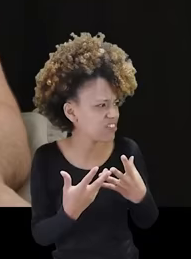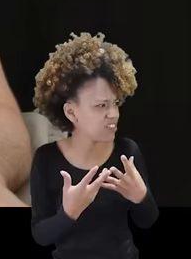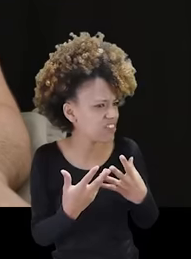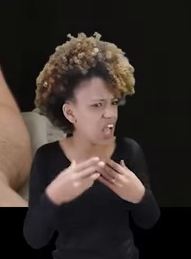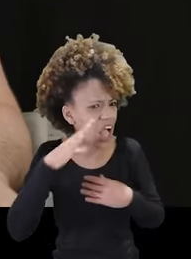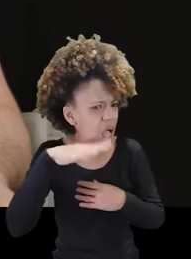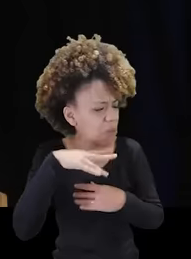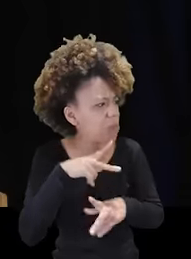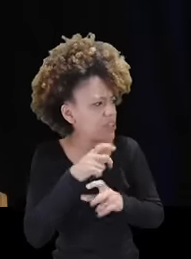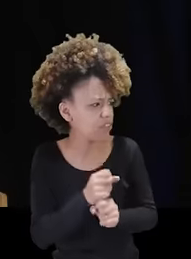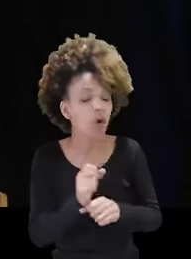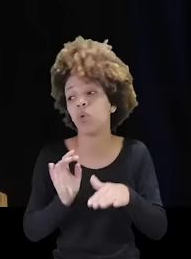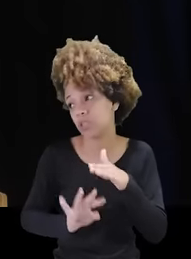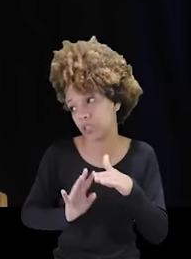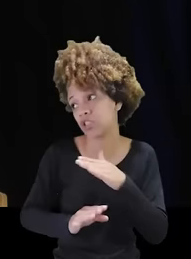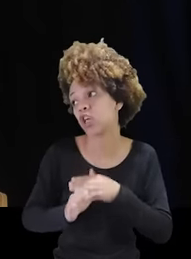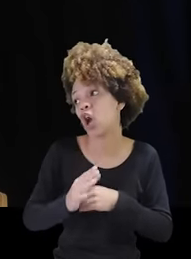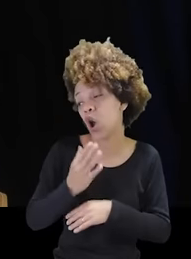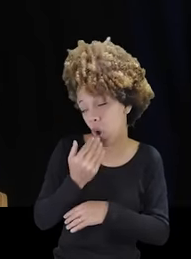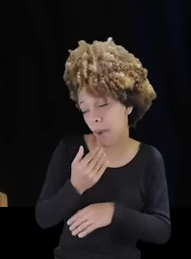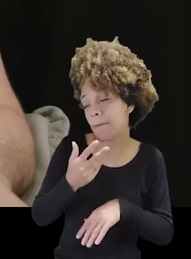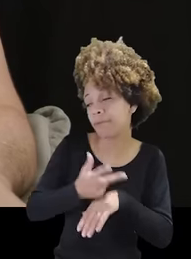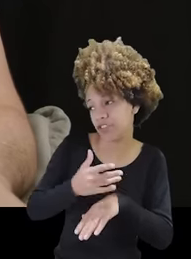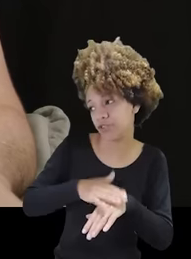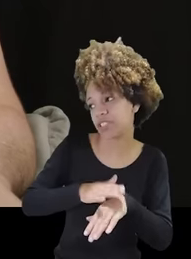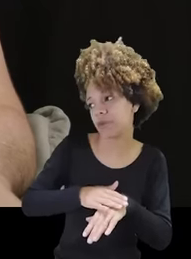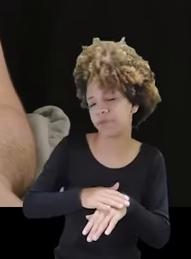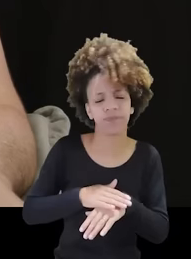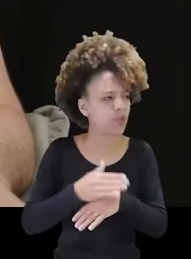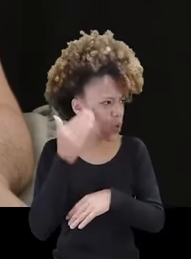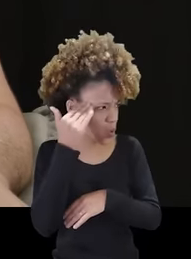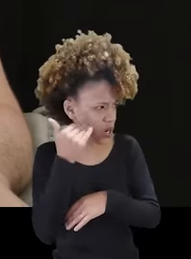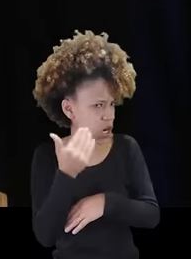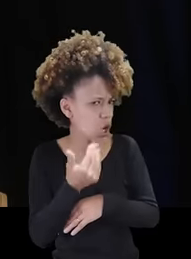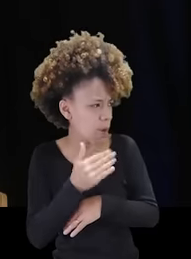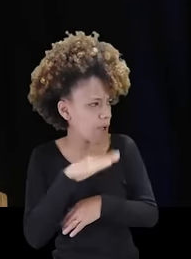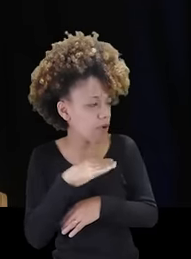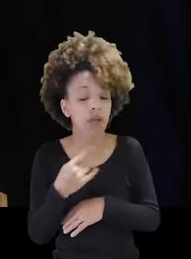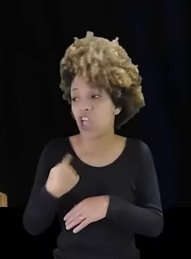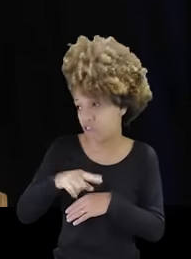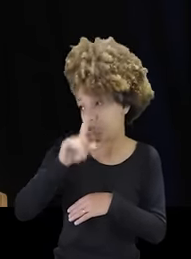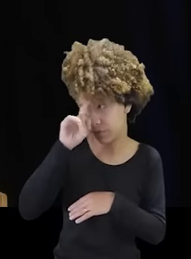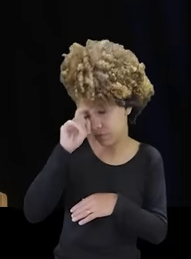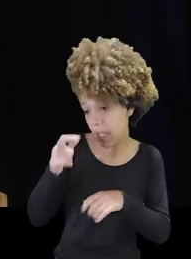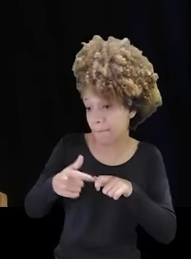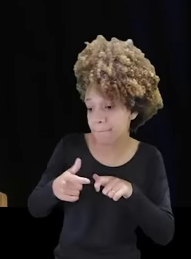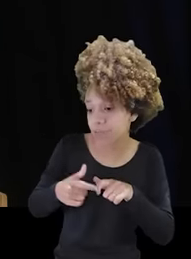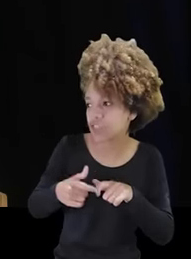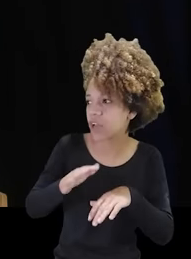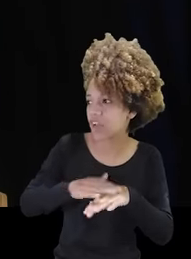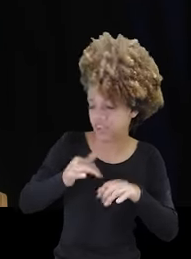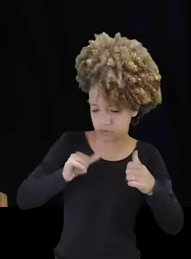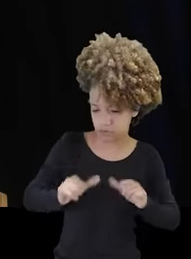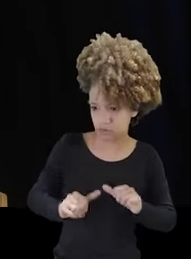a pimenta estrangeiros comem para fazer vídeo ah tá o coreano aí eu fui parar no hospital e a médica falou